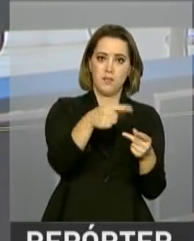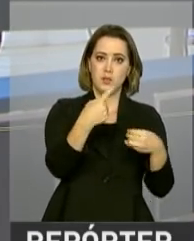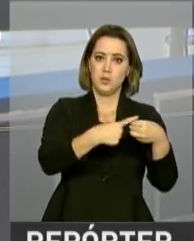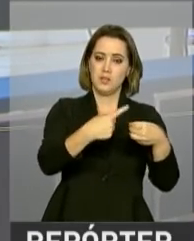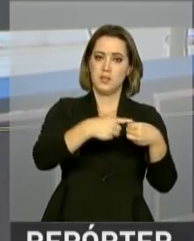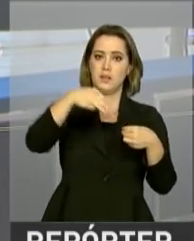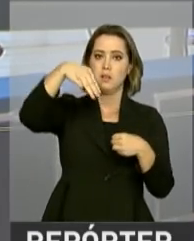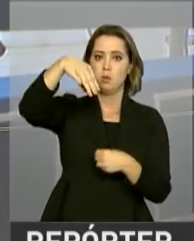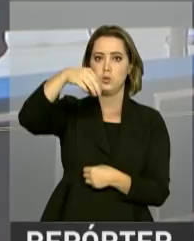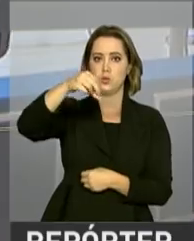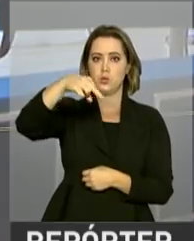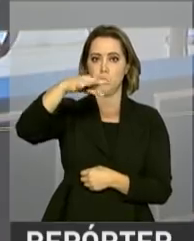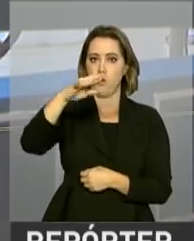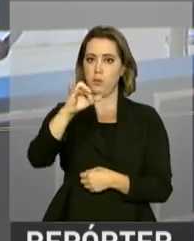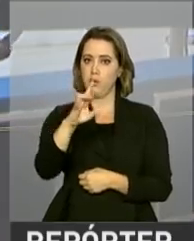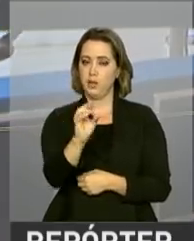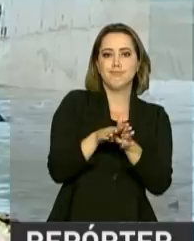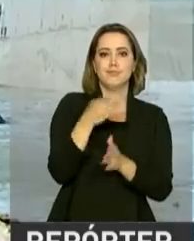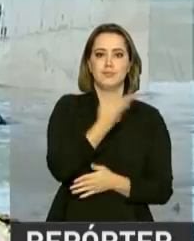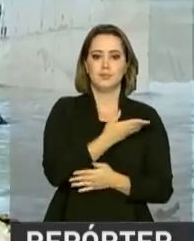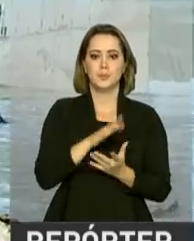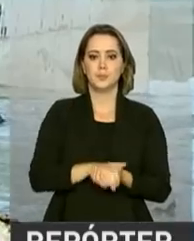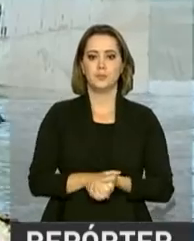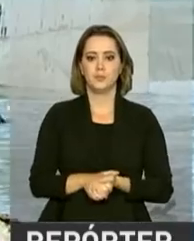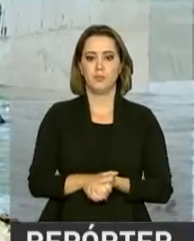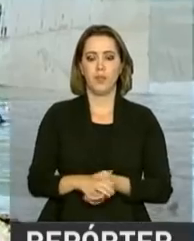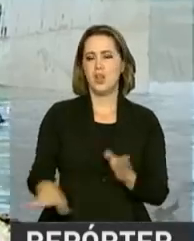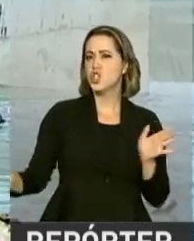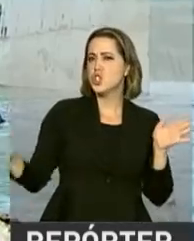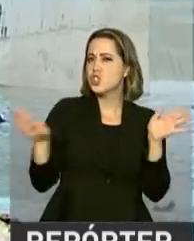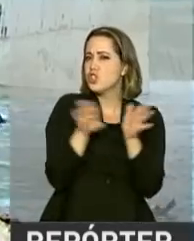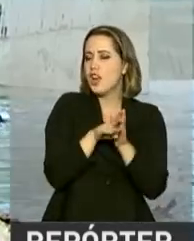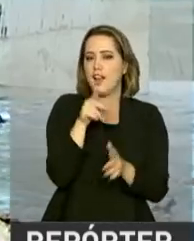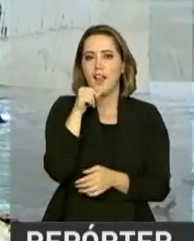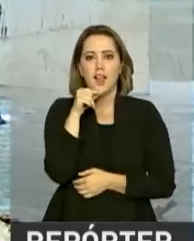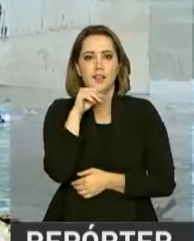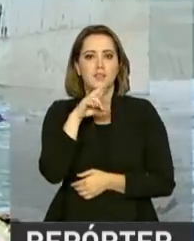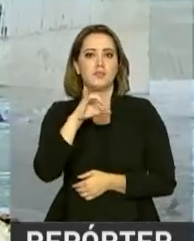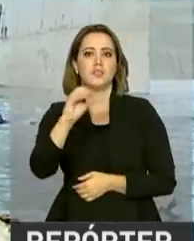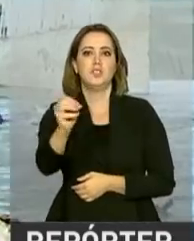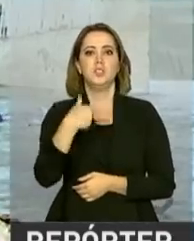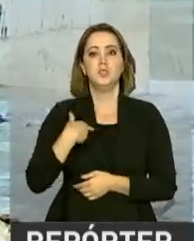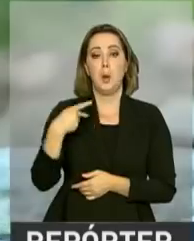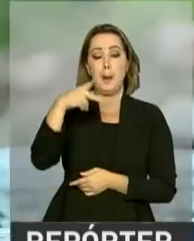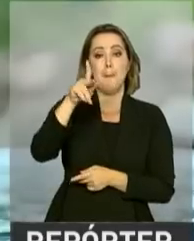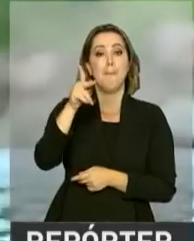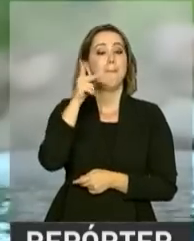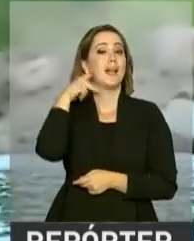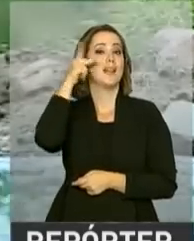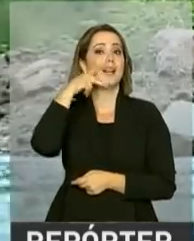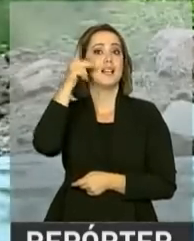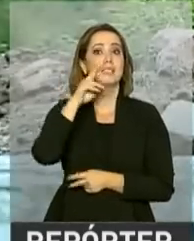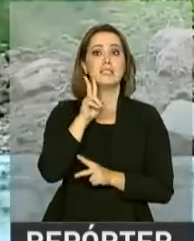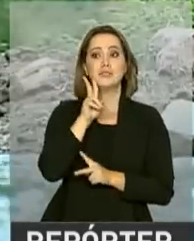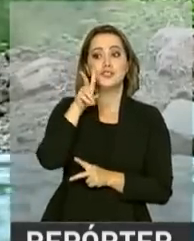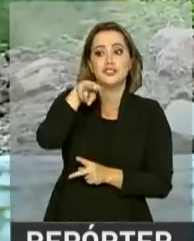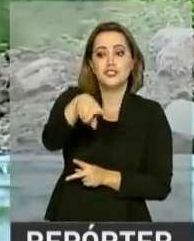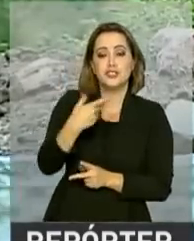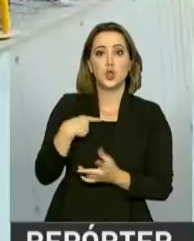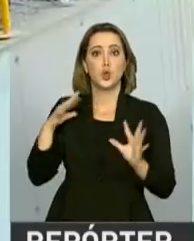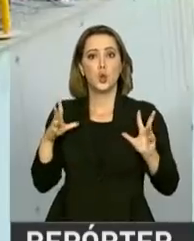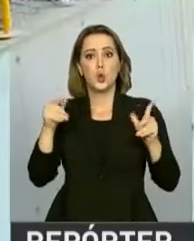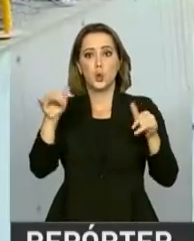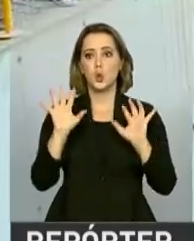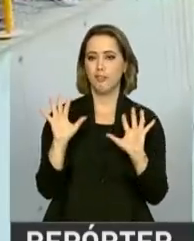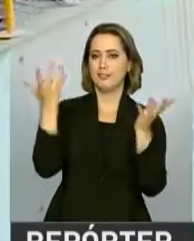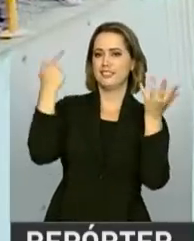Paraíba, acompanhar a chegada das águas. A chegada das águas do Rio São Francisco à Paraíba virou uma atração.